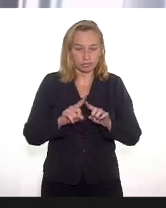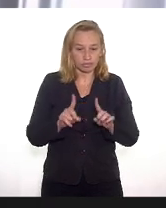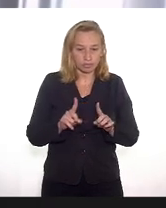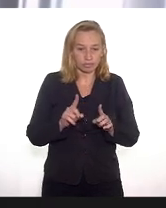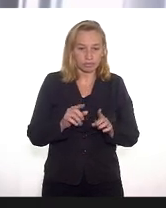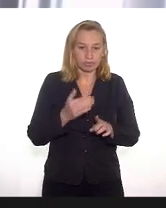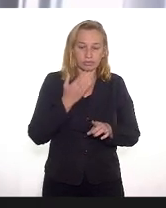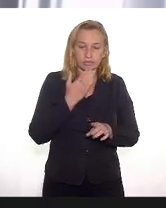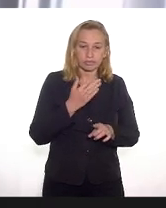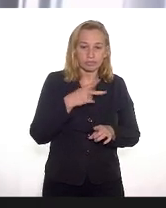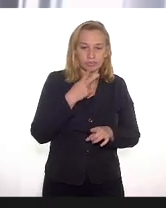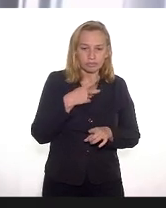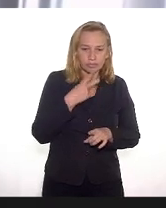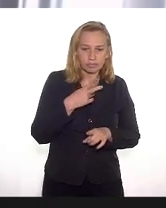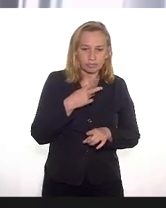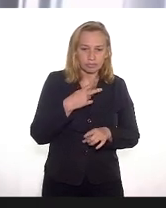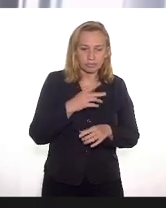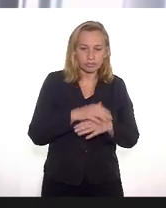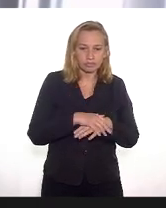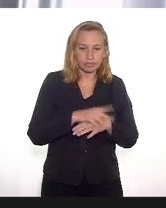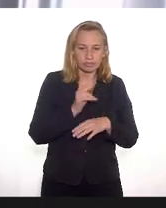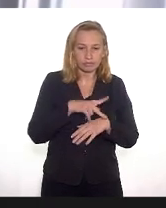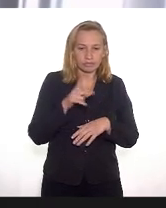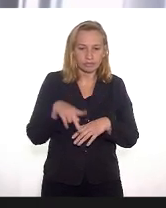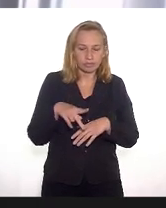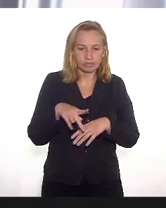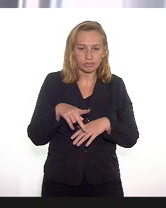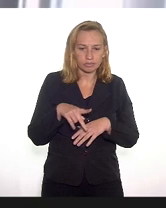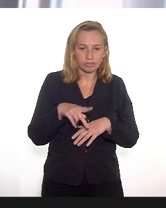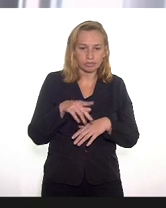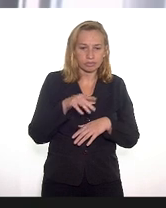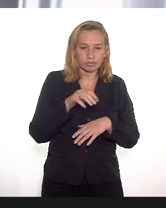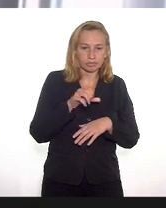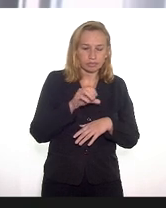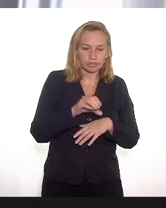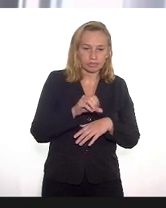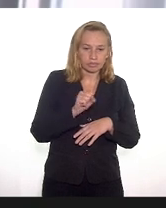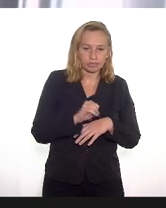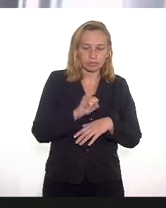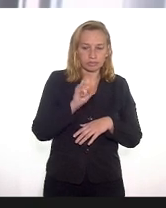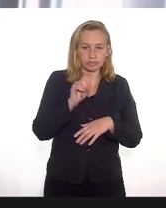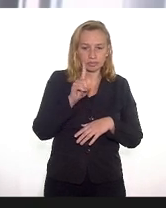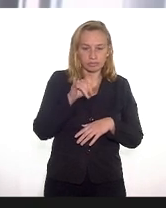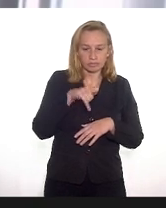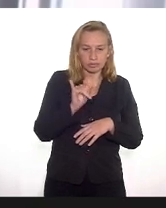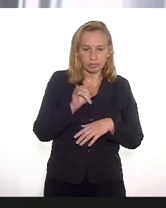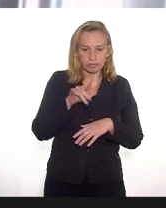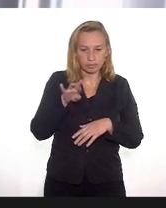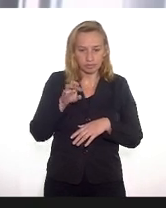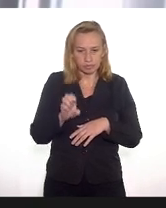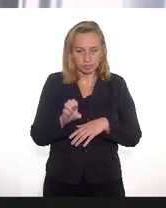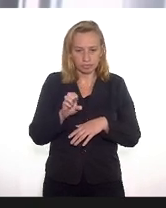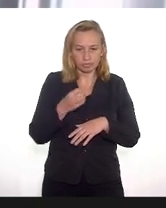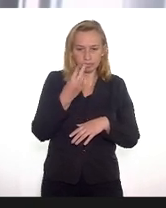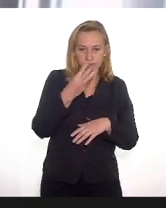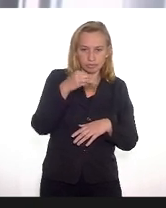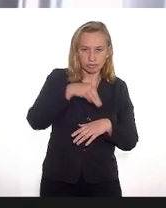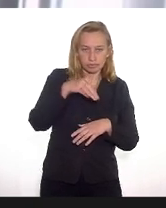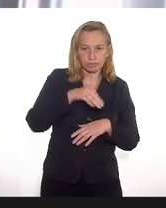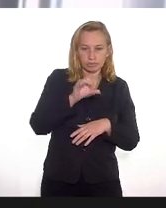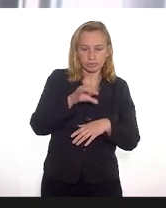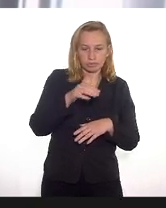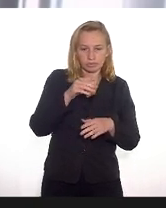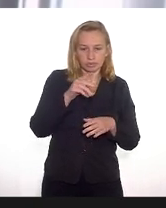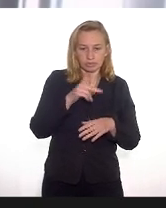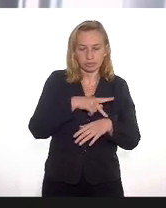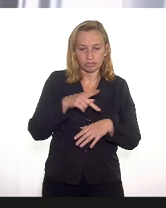antes me pediu a palavra o professor Sidney Borges, da Rede Seja, e eu vou lhe conceder, professor, 3 minutos antes